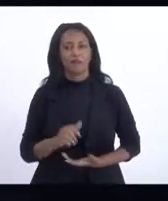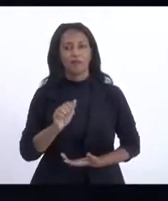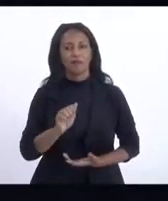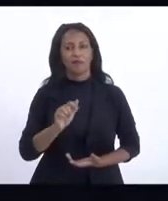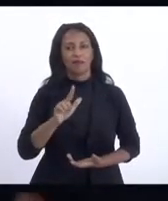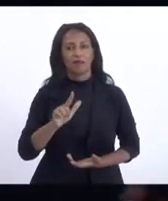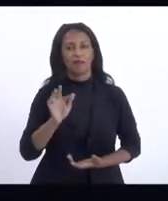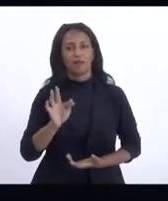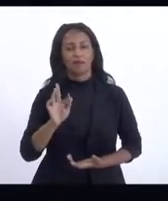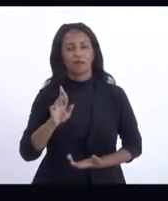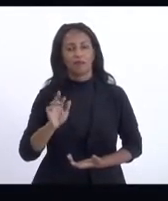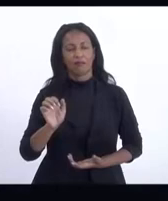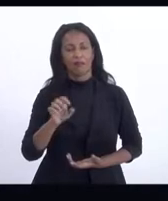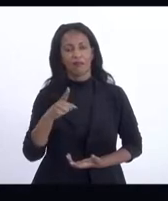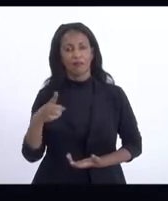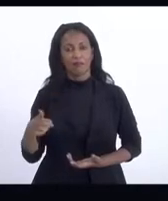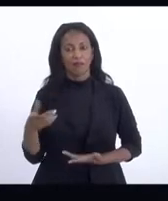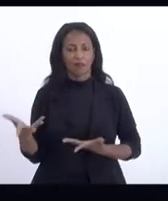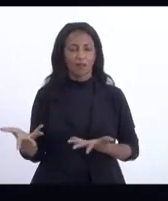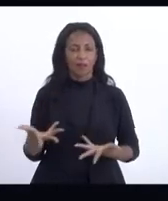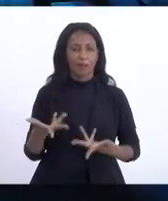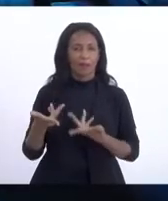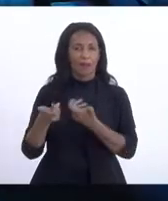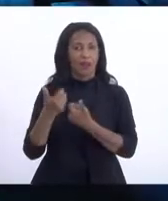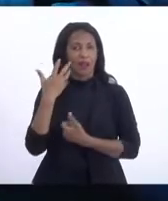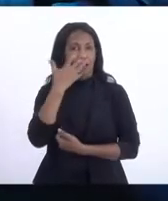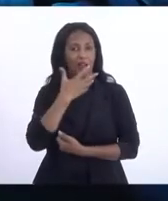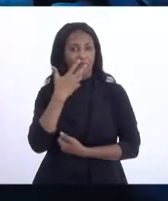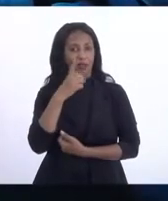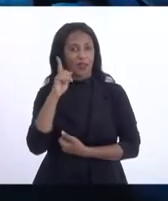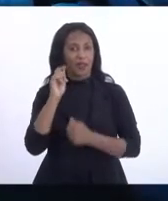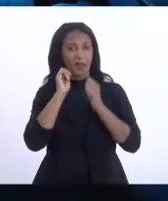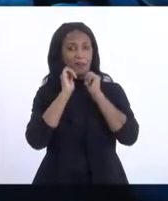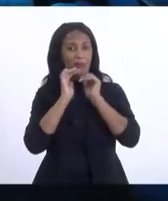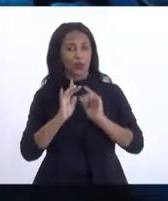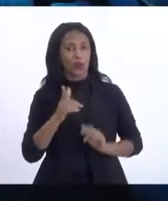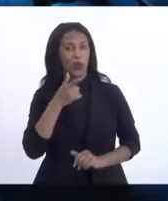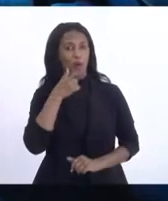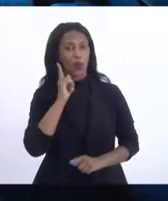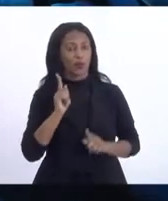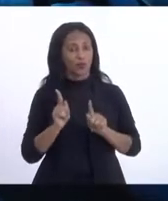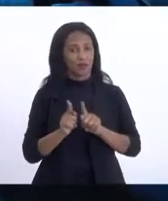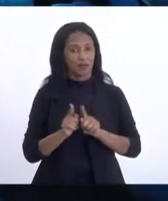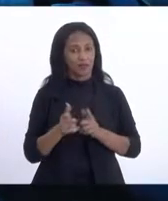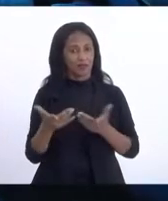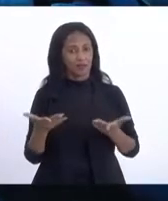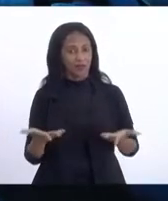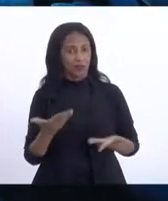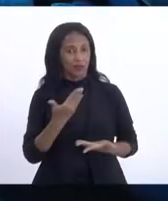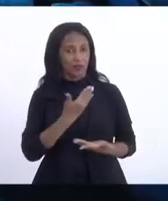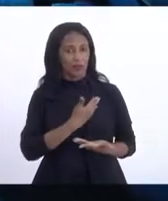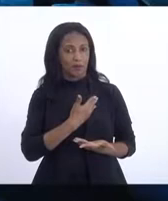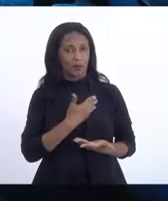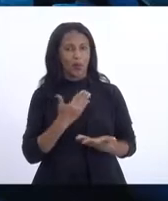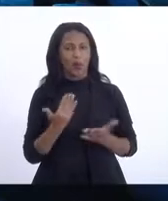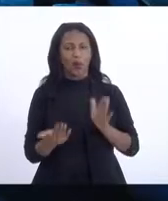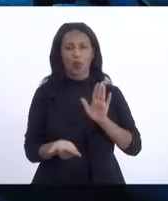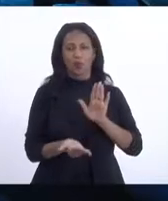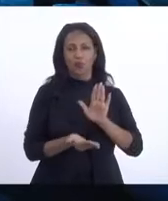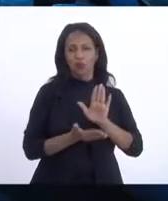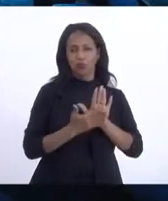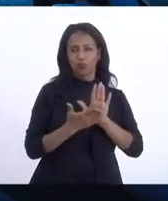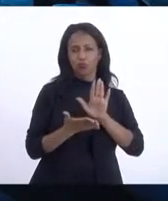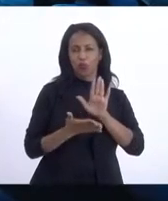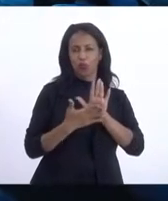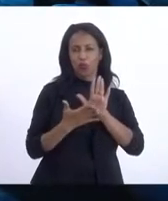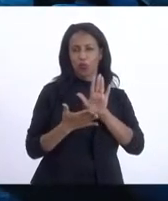Alfredão, que, além de ser um excelente cantor, ele abençoou ontem também, através de uma amiga, um louvor,